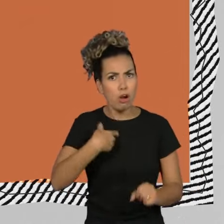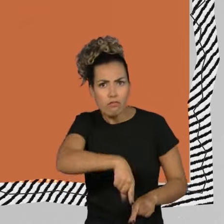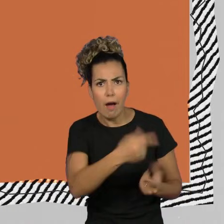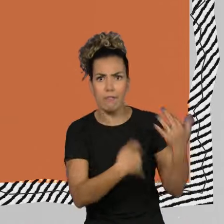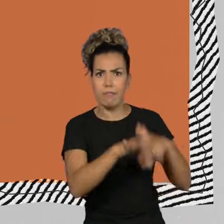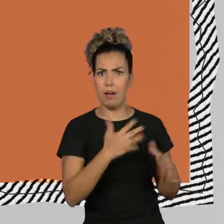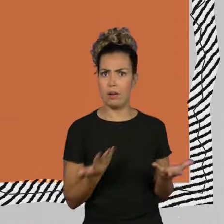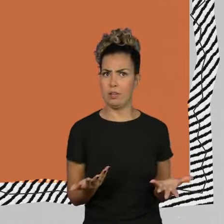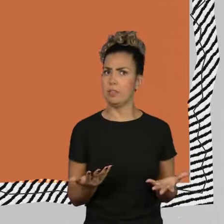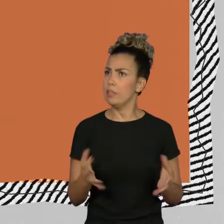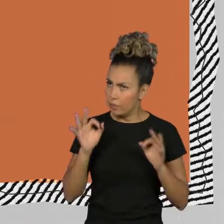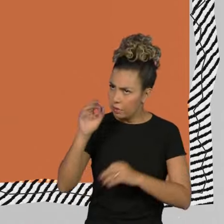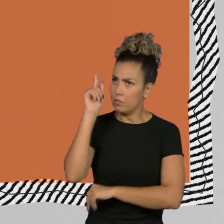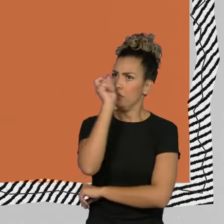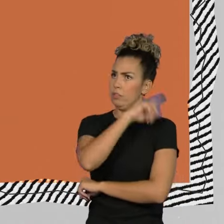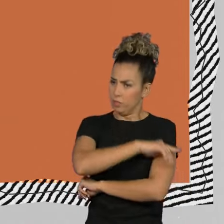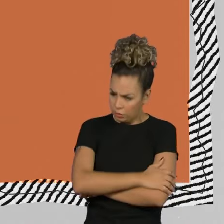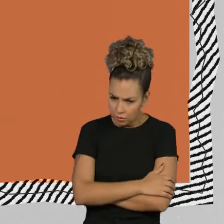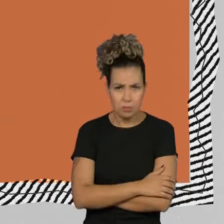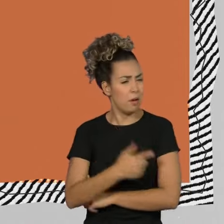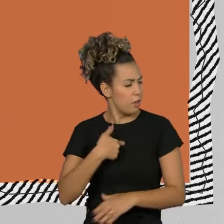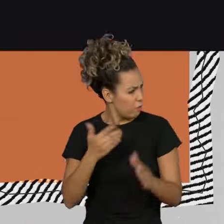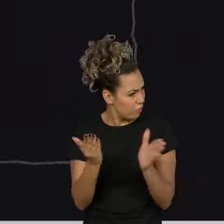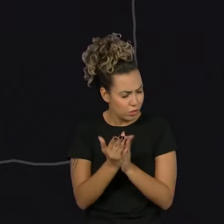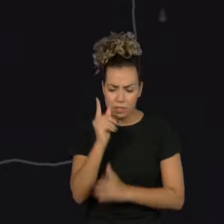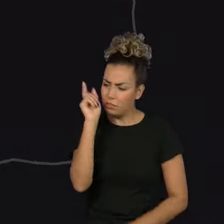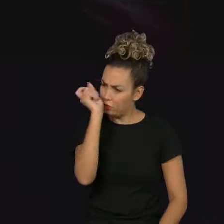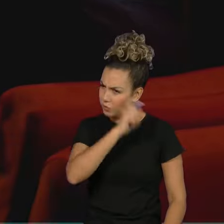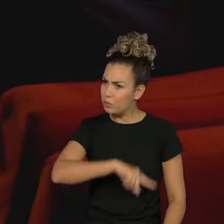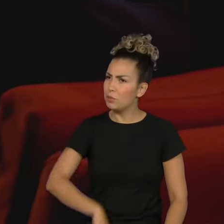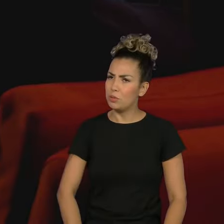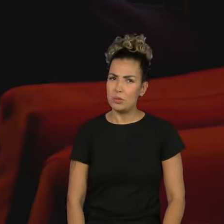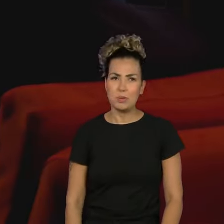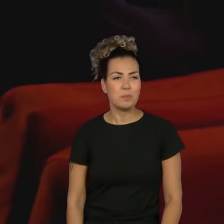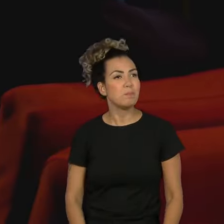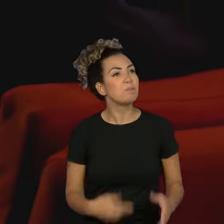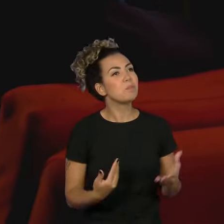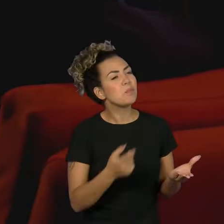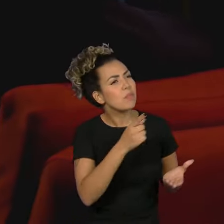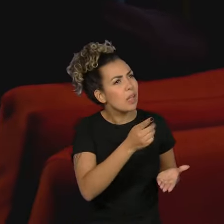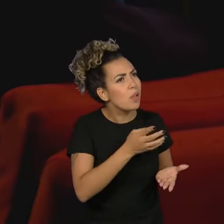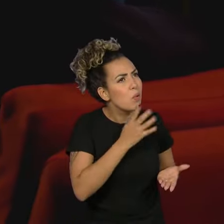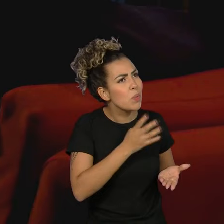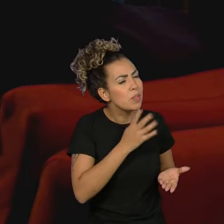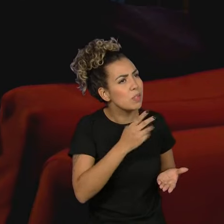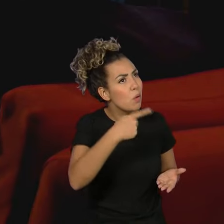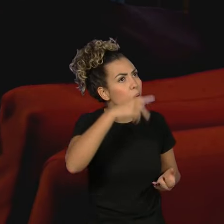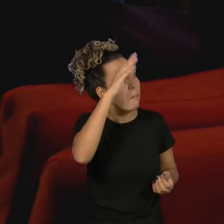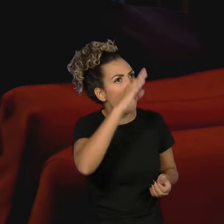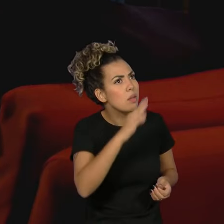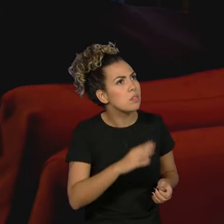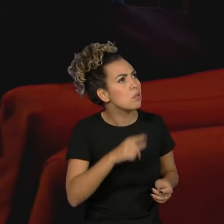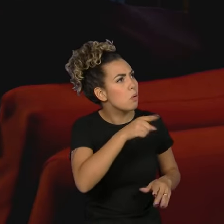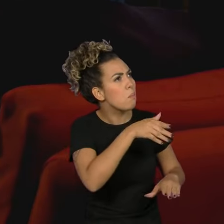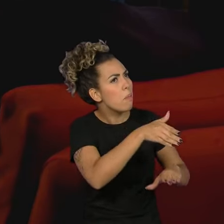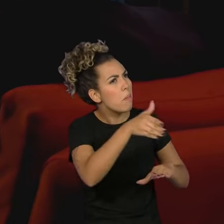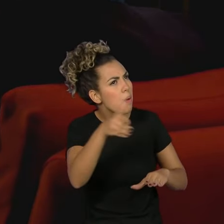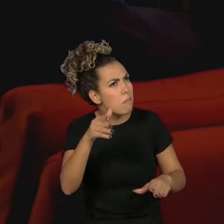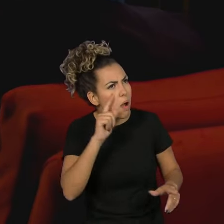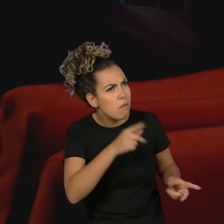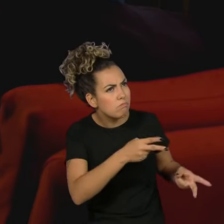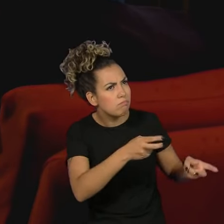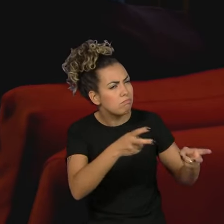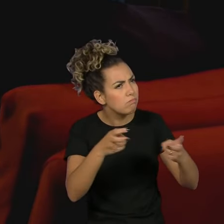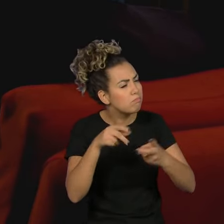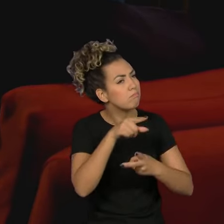inferno é é difícil ser evangélico é difícil você conheceu uma enorme parte do Brasil que você como estudiosa Falou cara eu